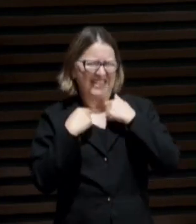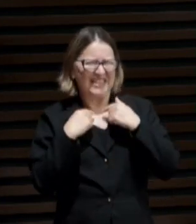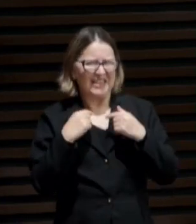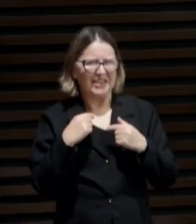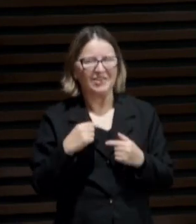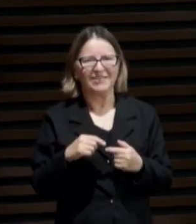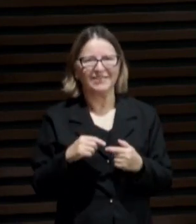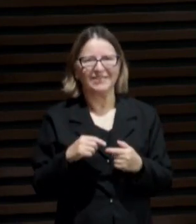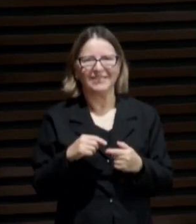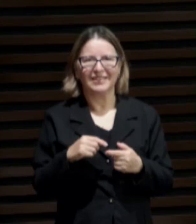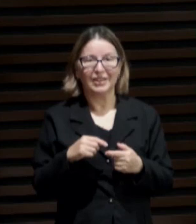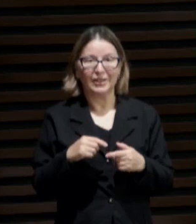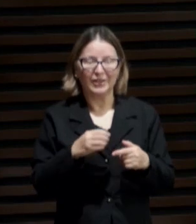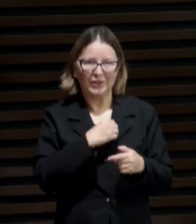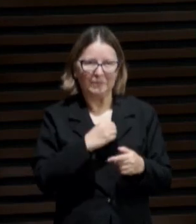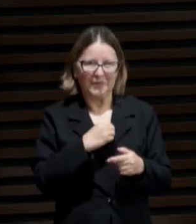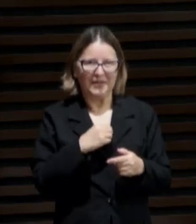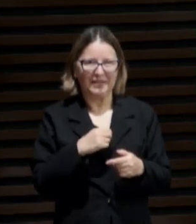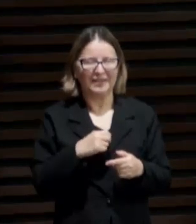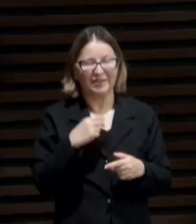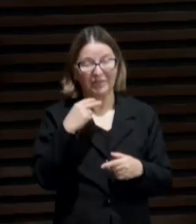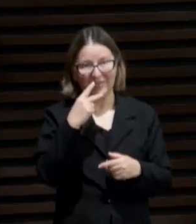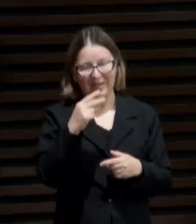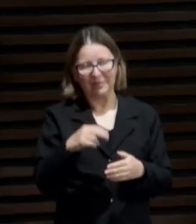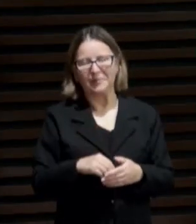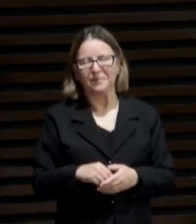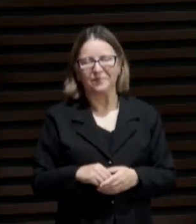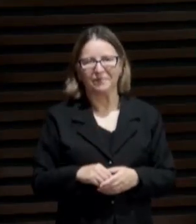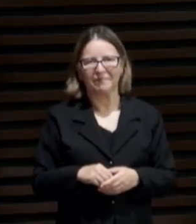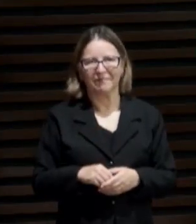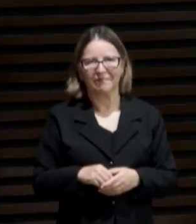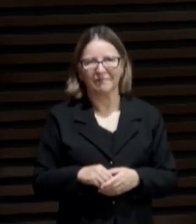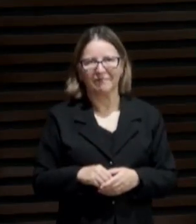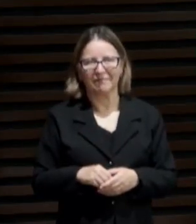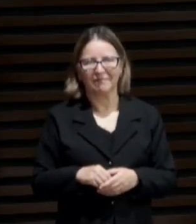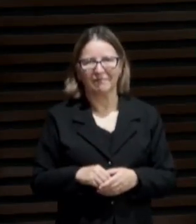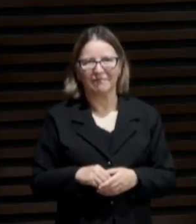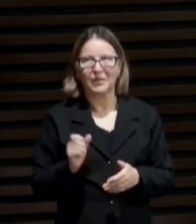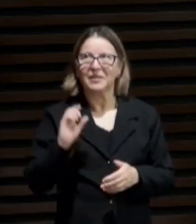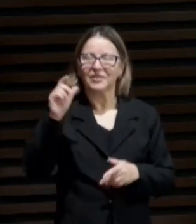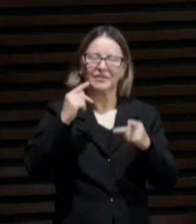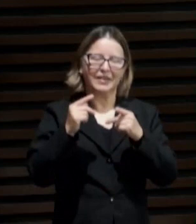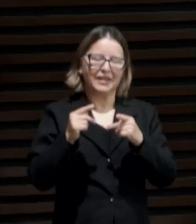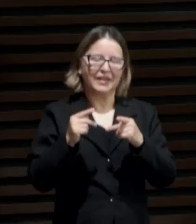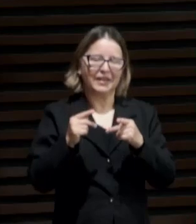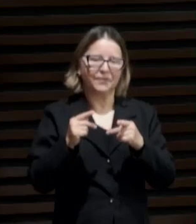Salmo 141, 3. Põe guarda, Senhor, a minha